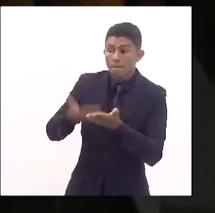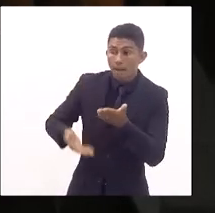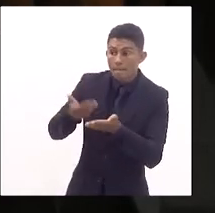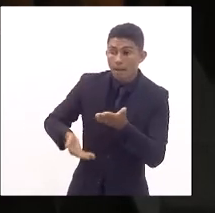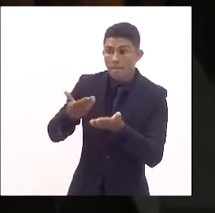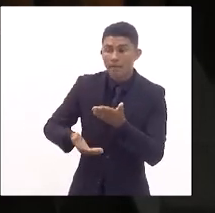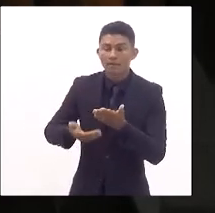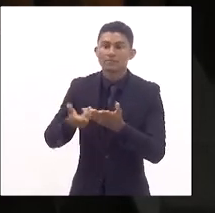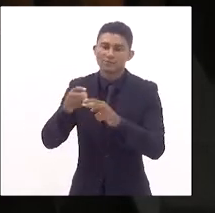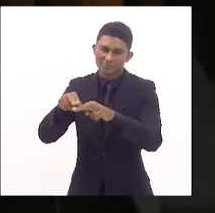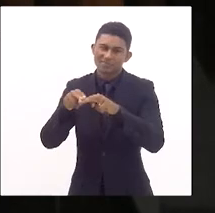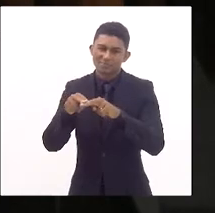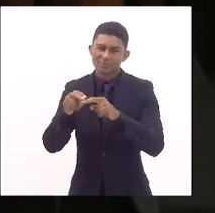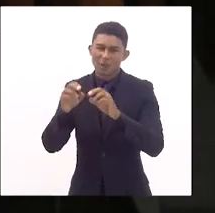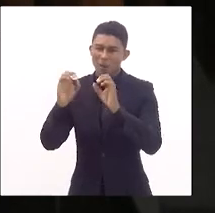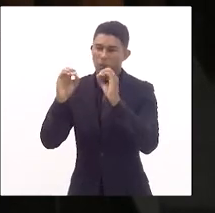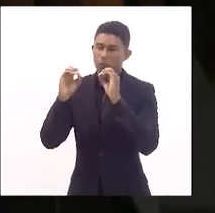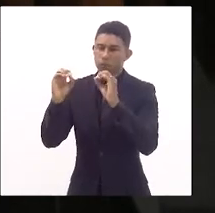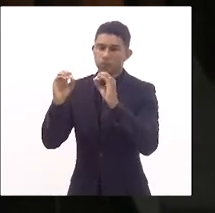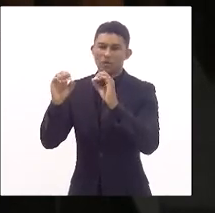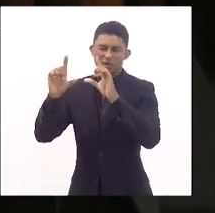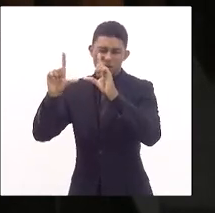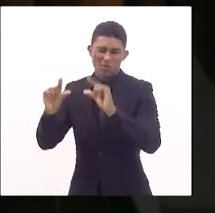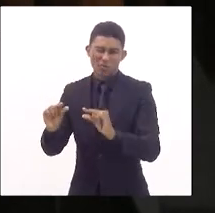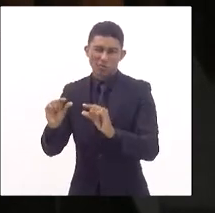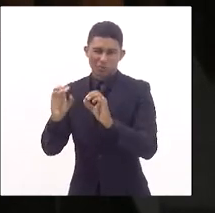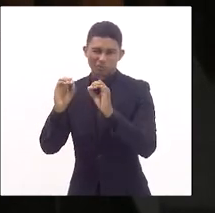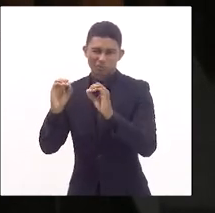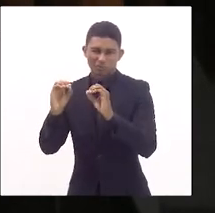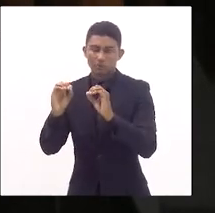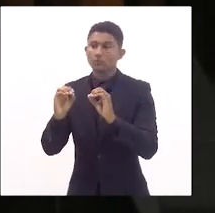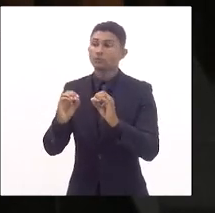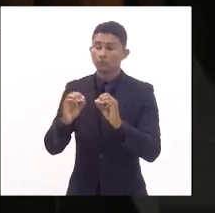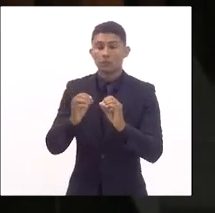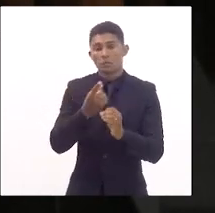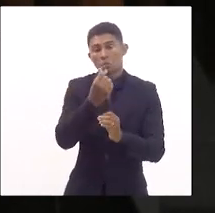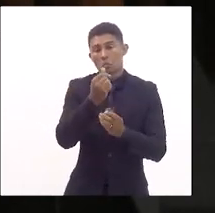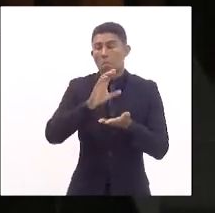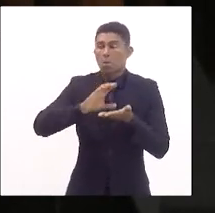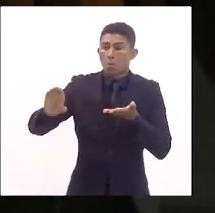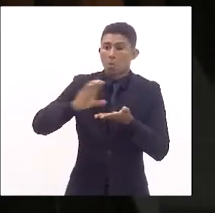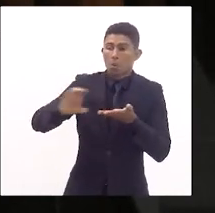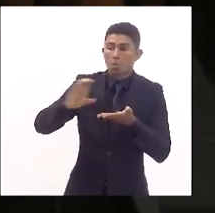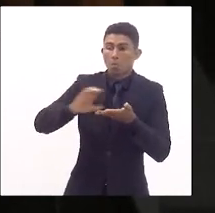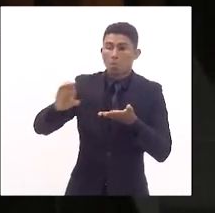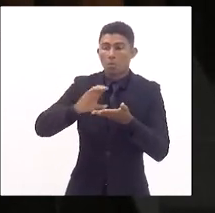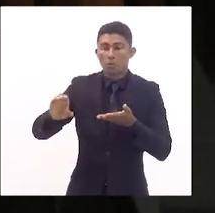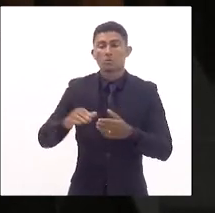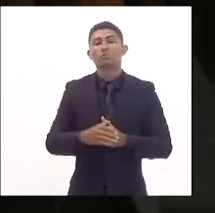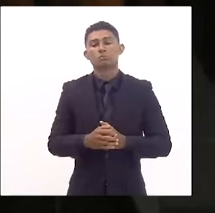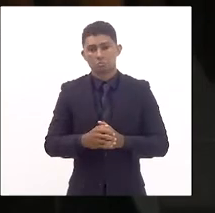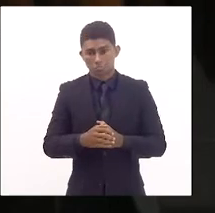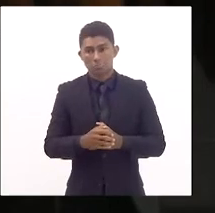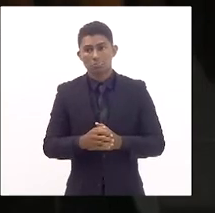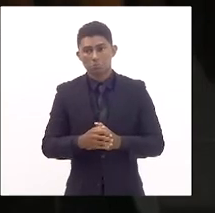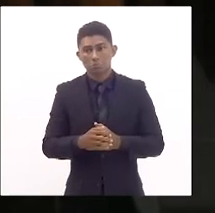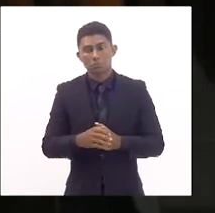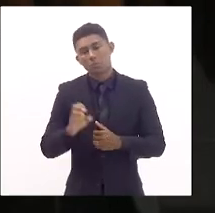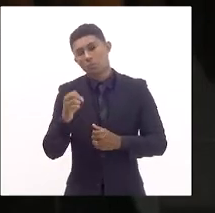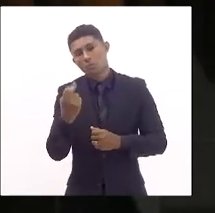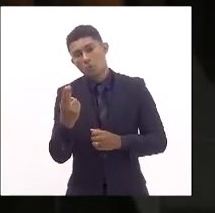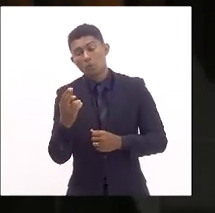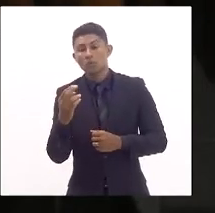erradas e ou adicionadas as reduções de alíquotas para patamares